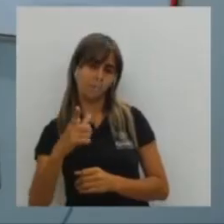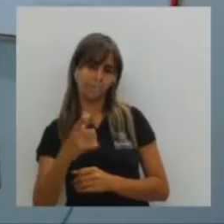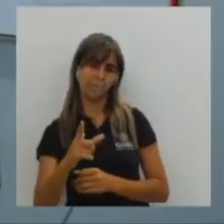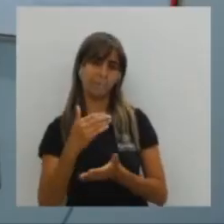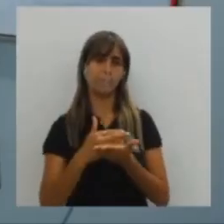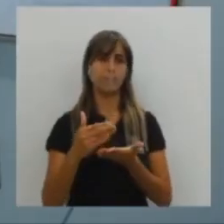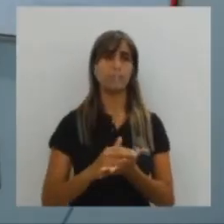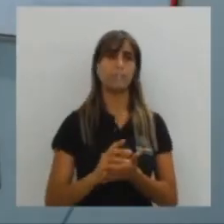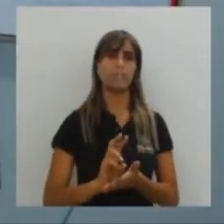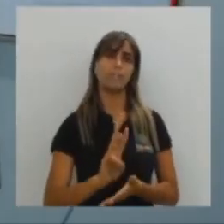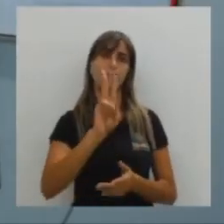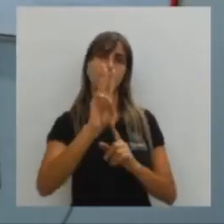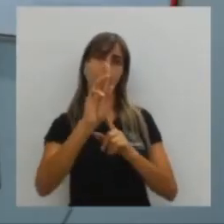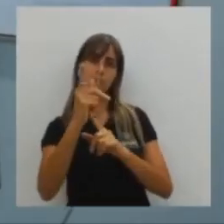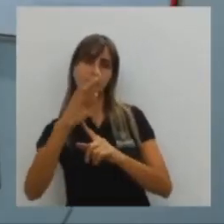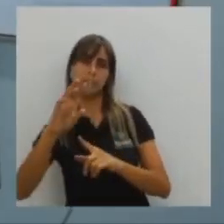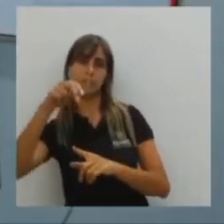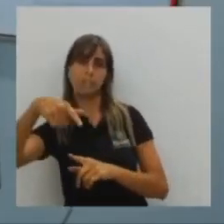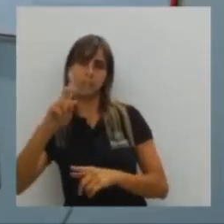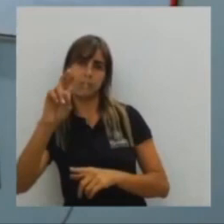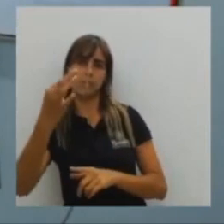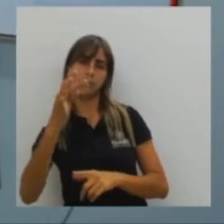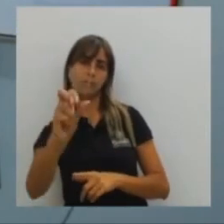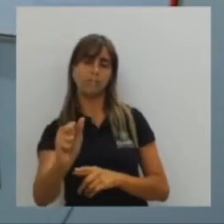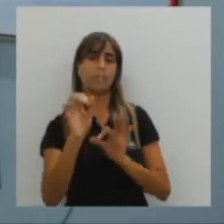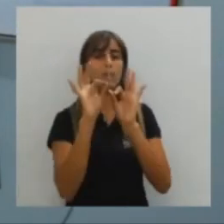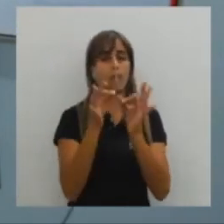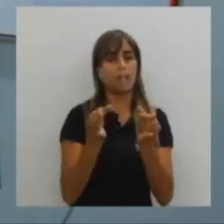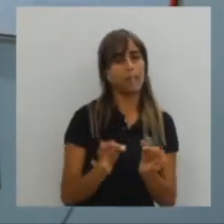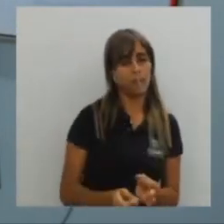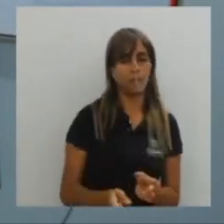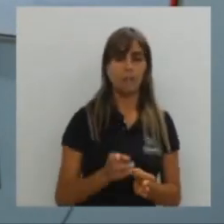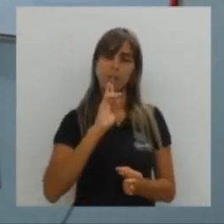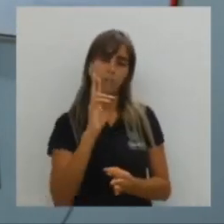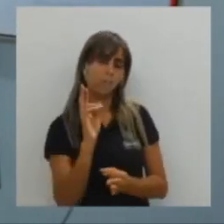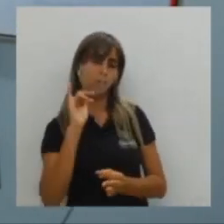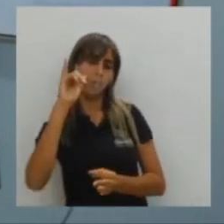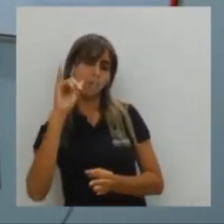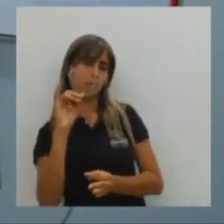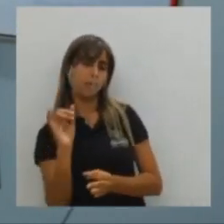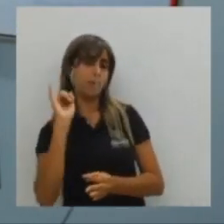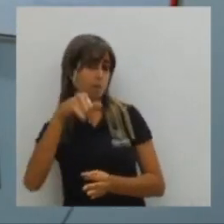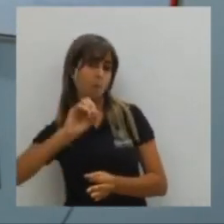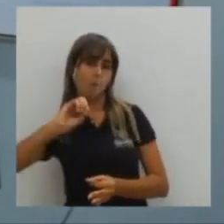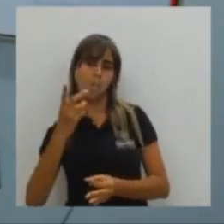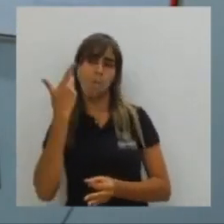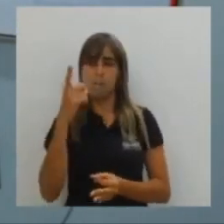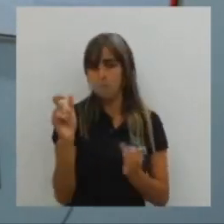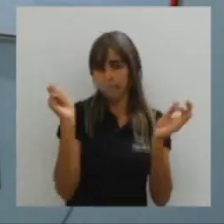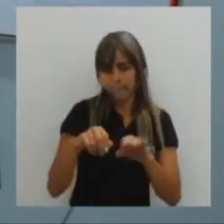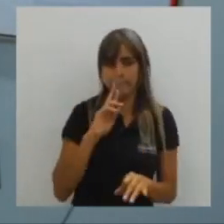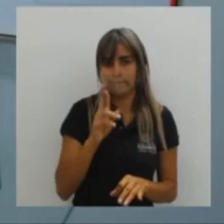começa com W8 Question, aí eu vou ter que dar mais detalhes. Eu não posso responder somente sim ou não. E aí cada W8 Question, que